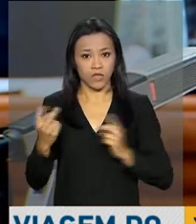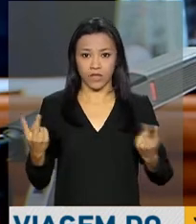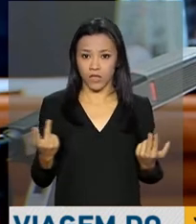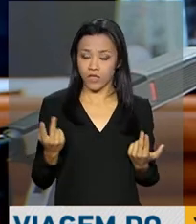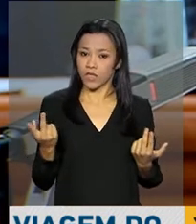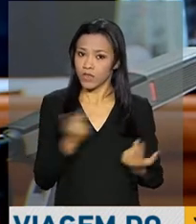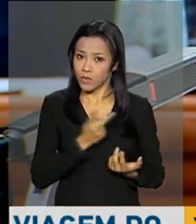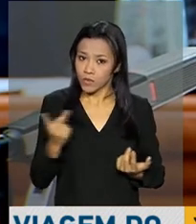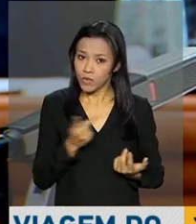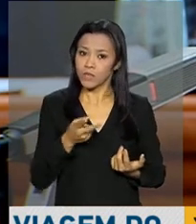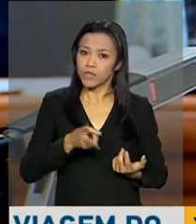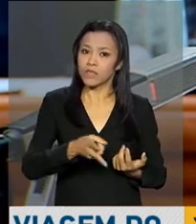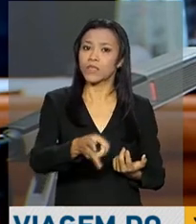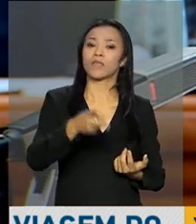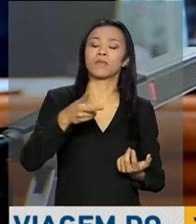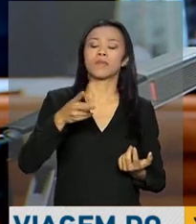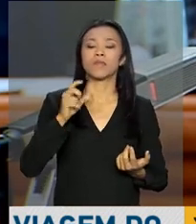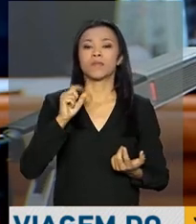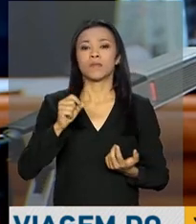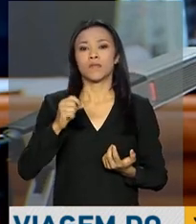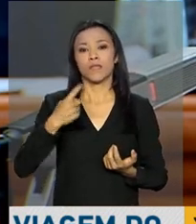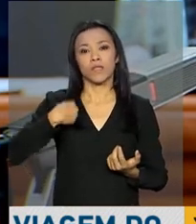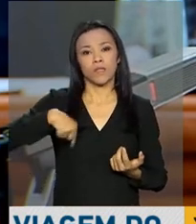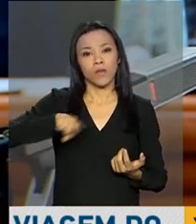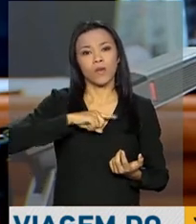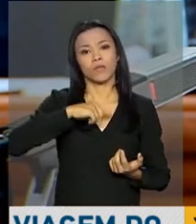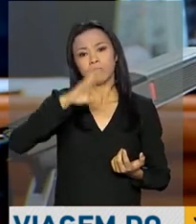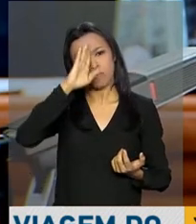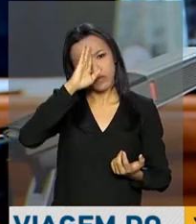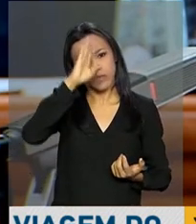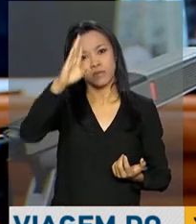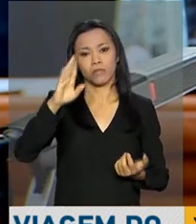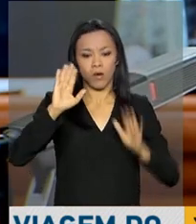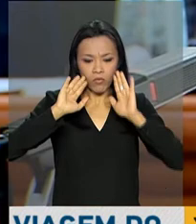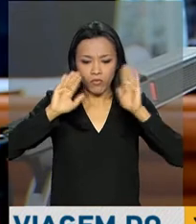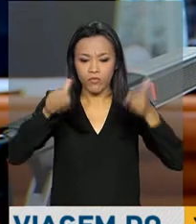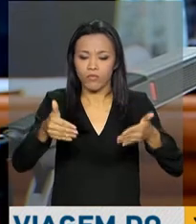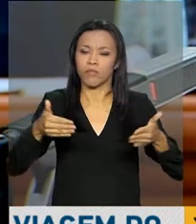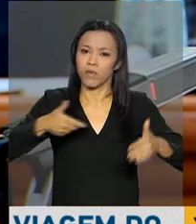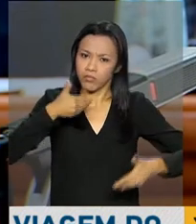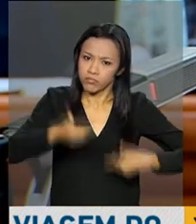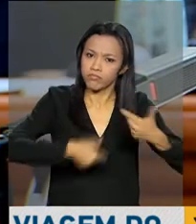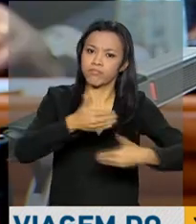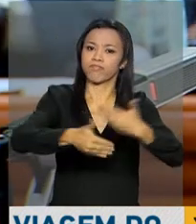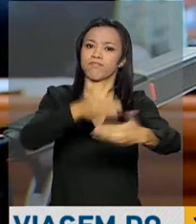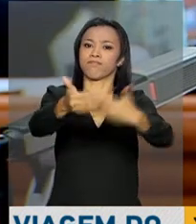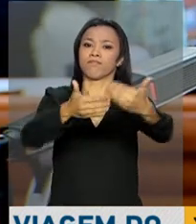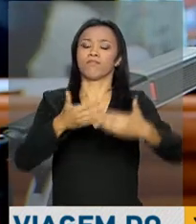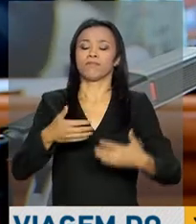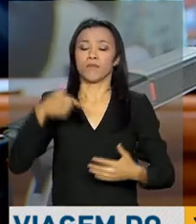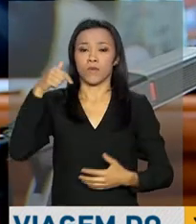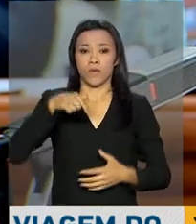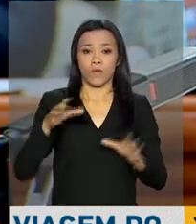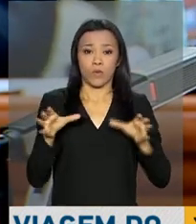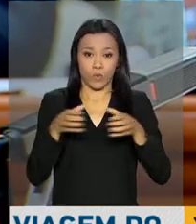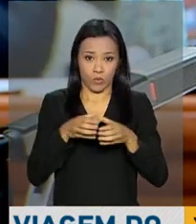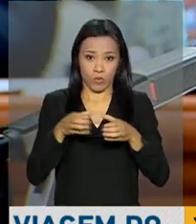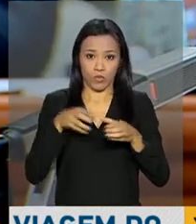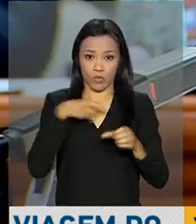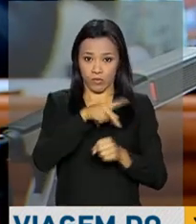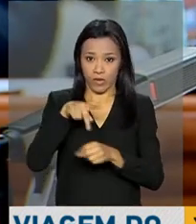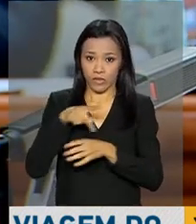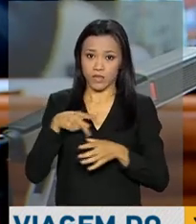mais protagonistas de nosso desenvolvimento. No BRICS, a cada ano, a vertente